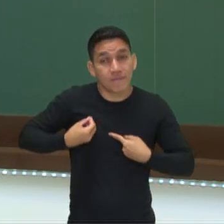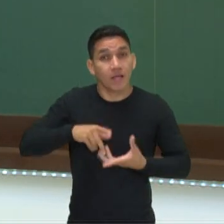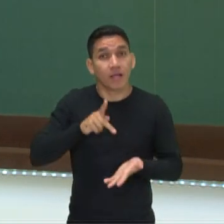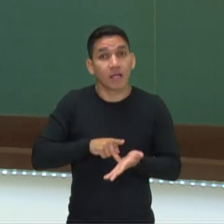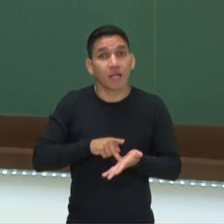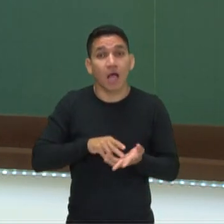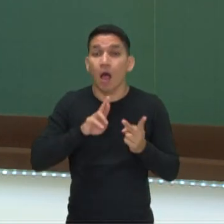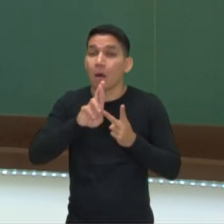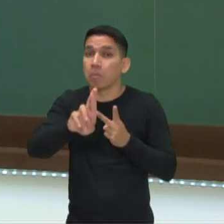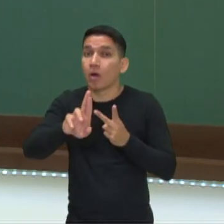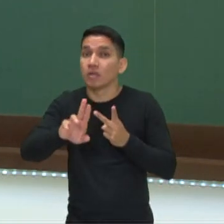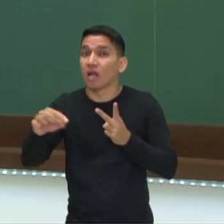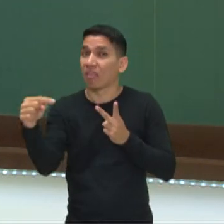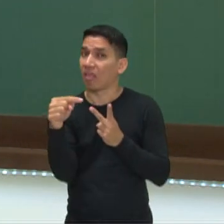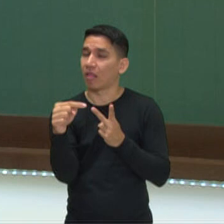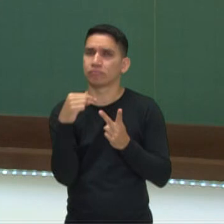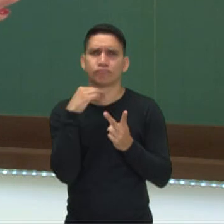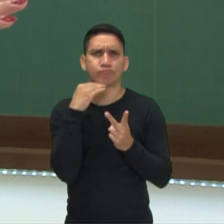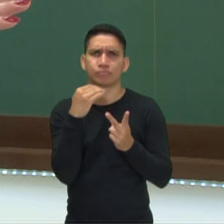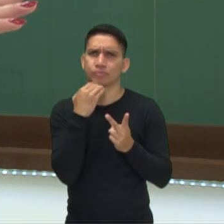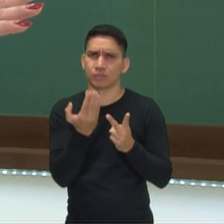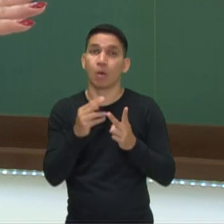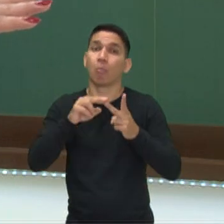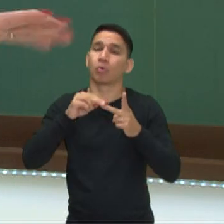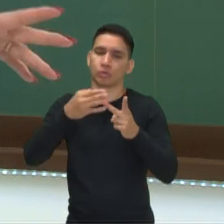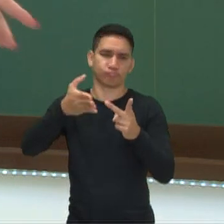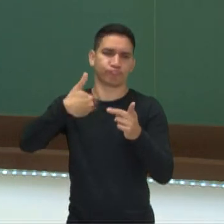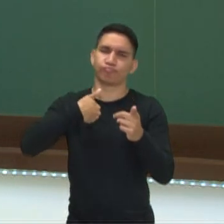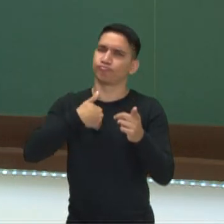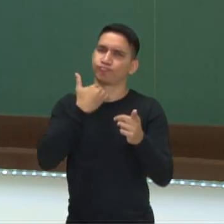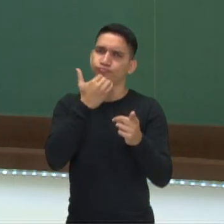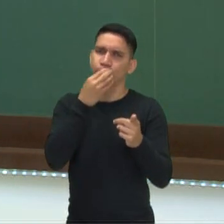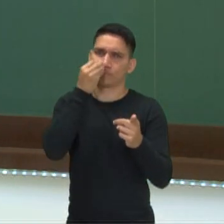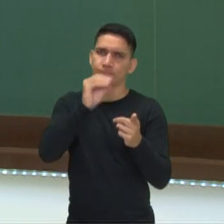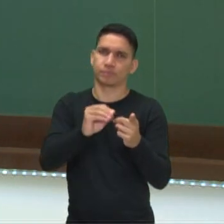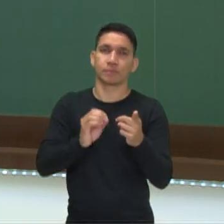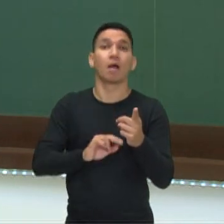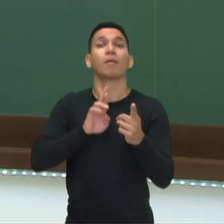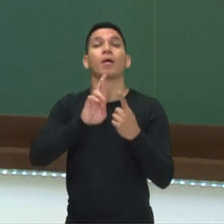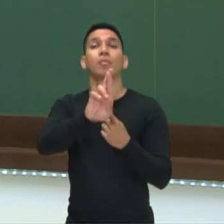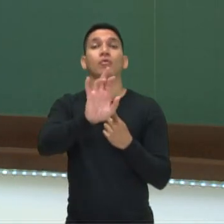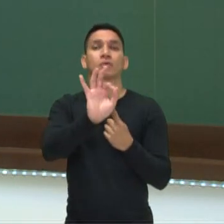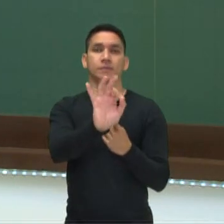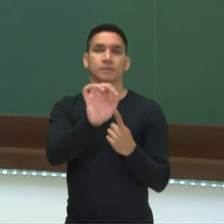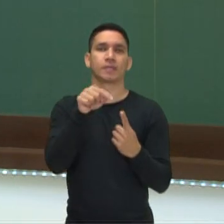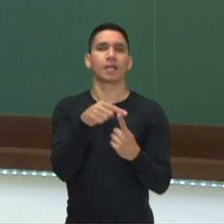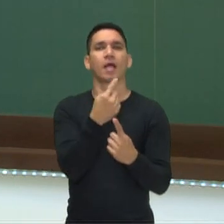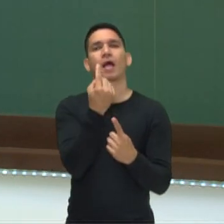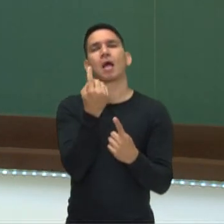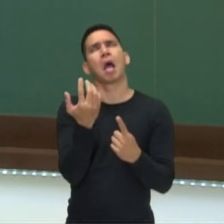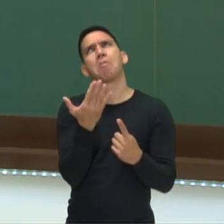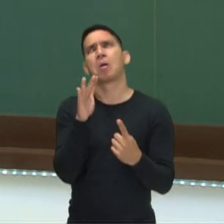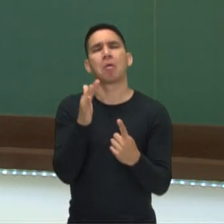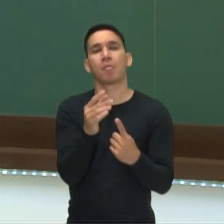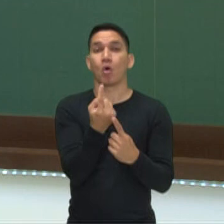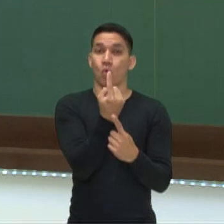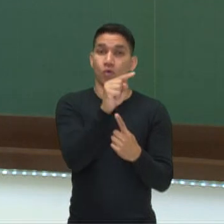negativa não faz sentido. Então, por isso que a gente ignora ela, ok? Então, ficamos com a resposta positiva. Então, Suelen tem